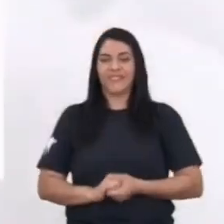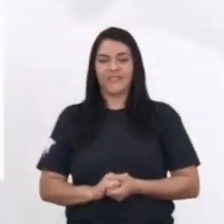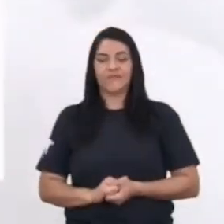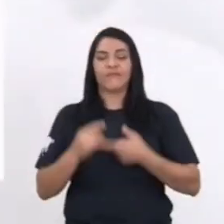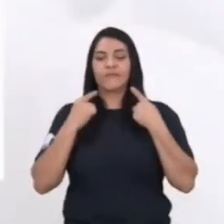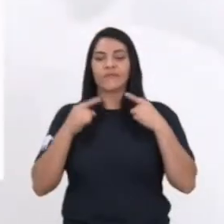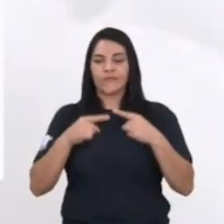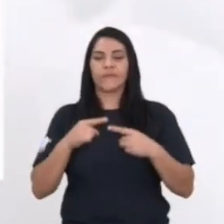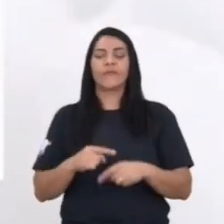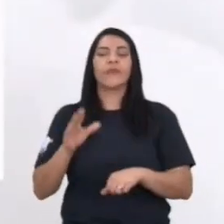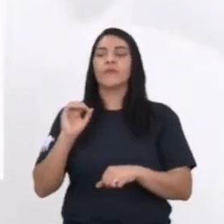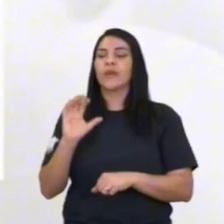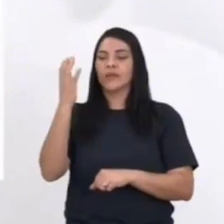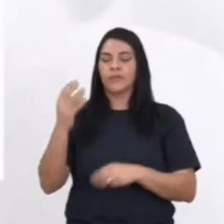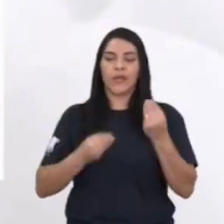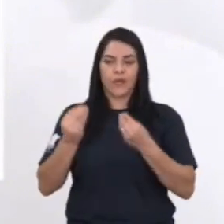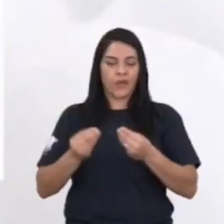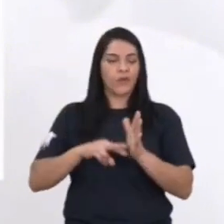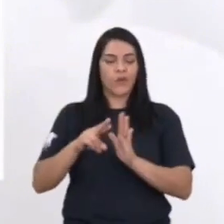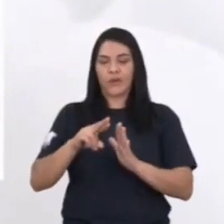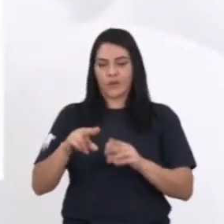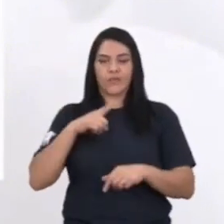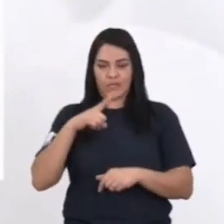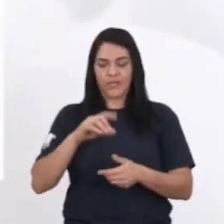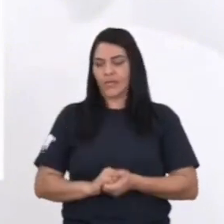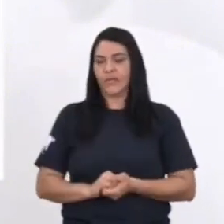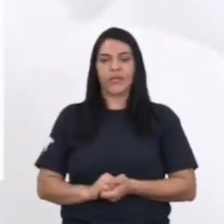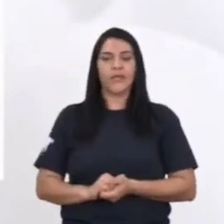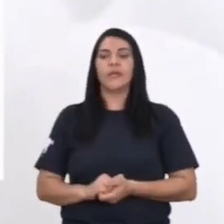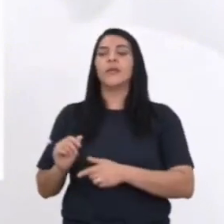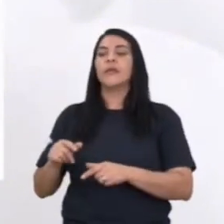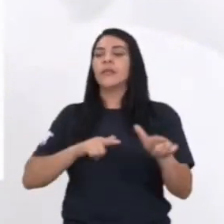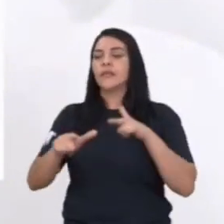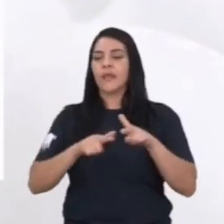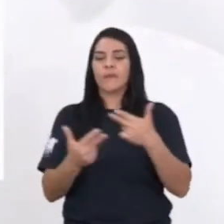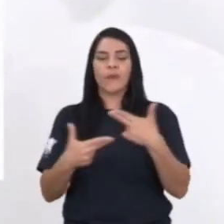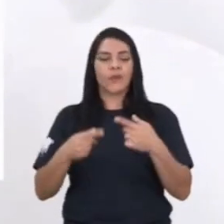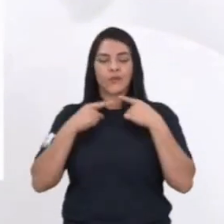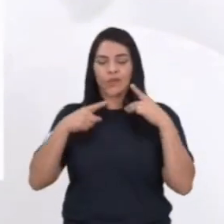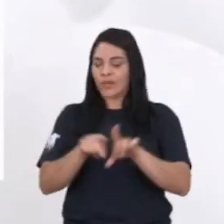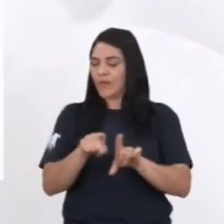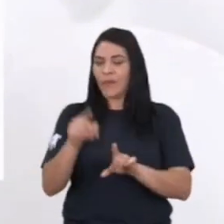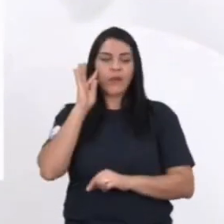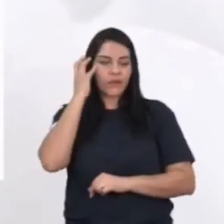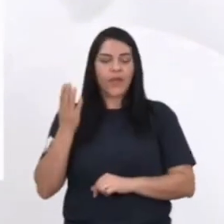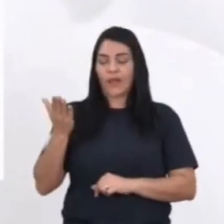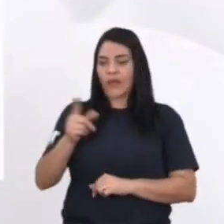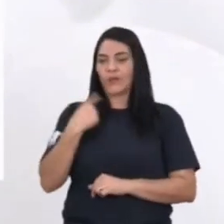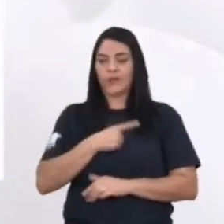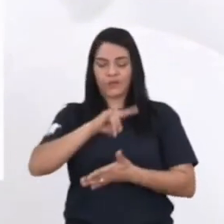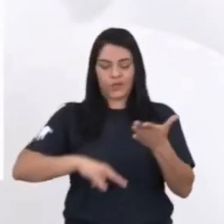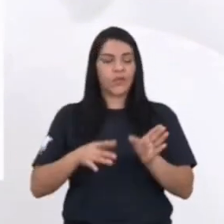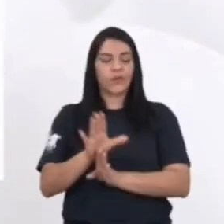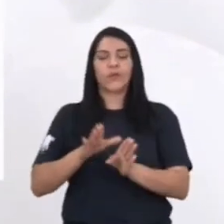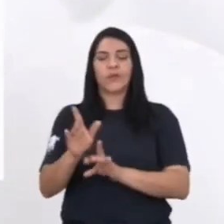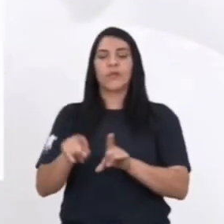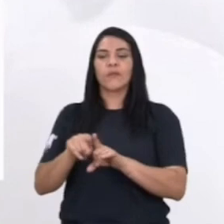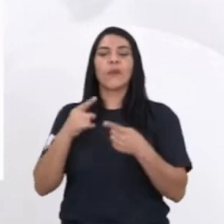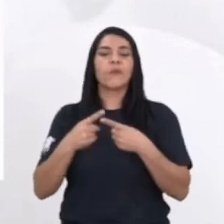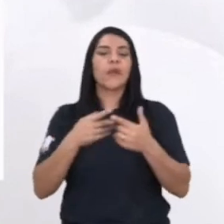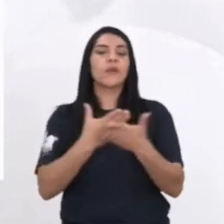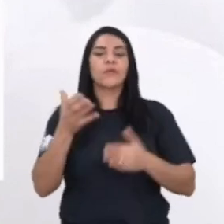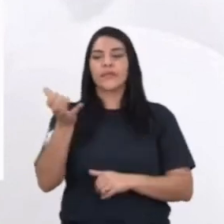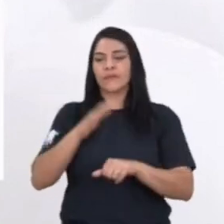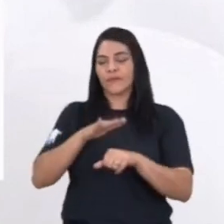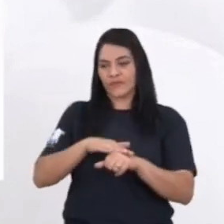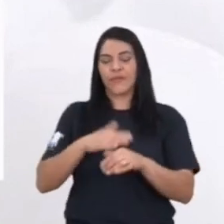As discursivas, elas vão ser um recurso de assistência de correção pra gente trabalhar questões discursivas. E aí também vocês vão ver lá no nosso documento orientador o porquê que a gente quer fazer